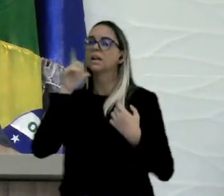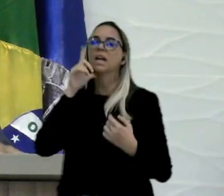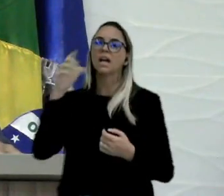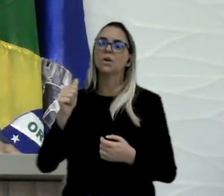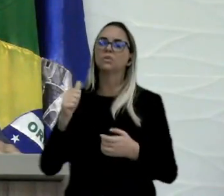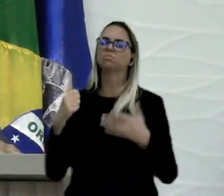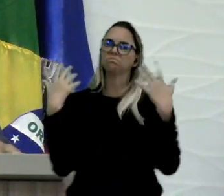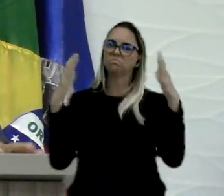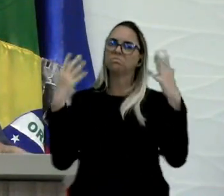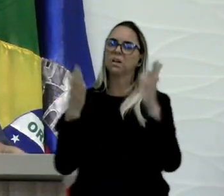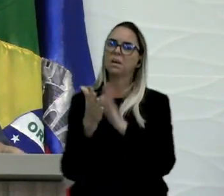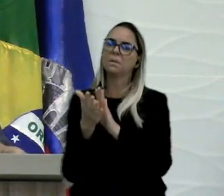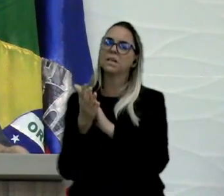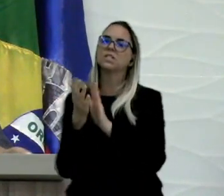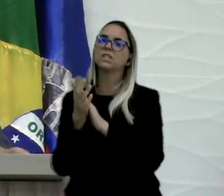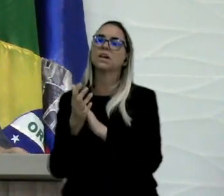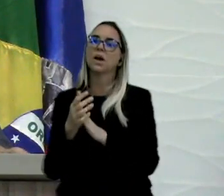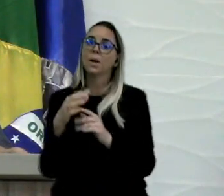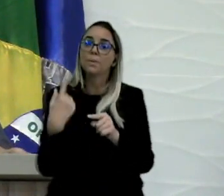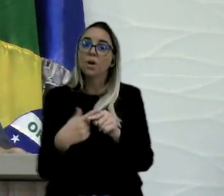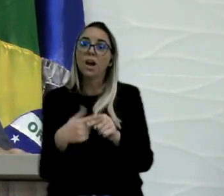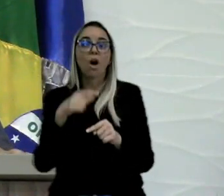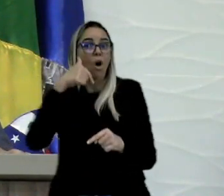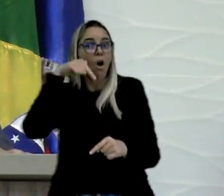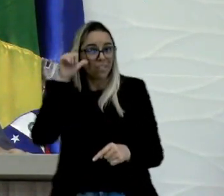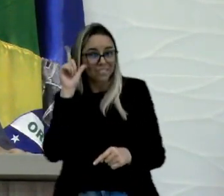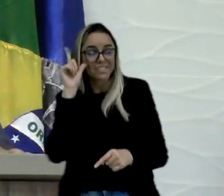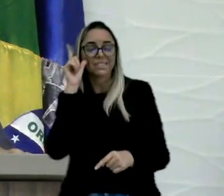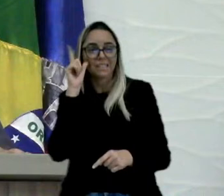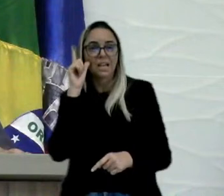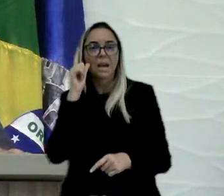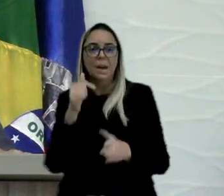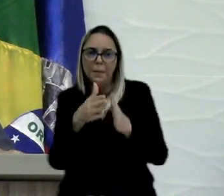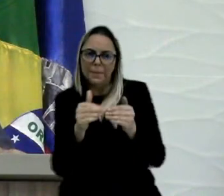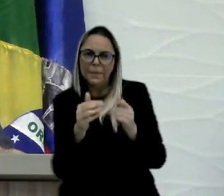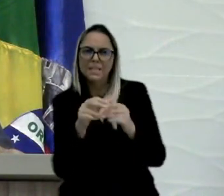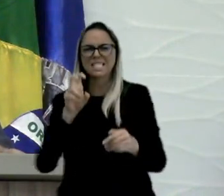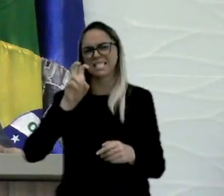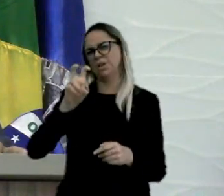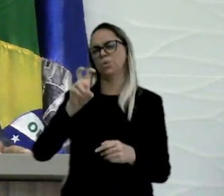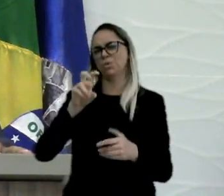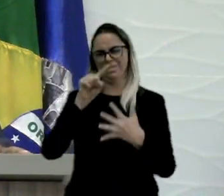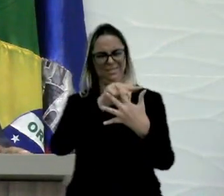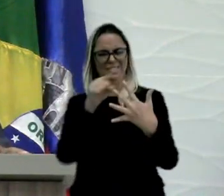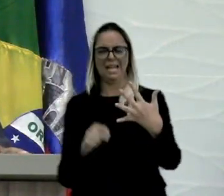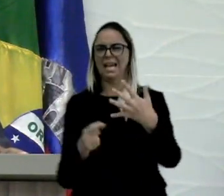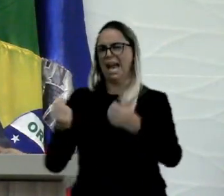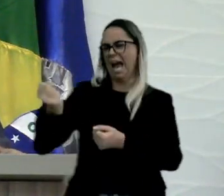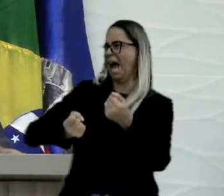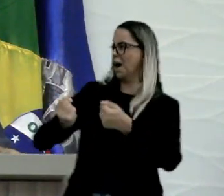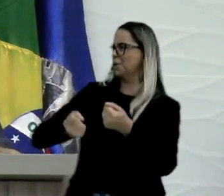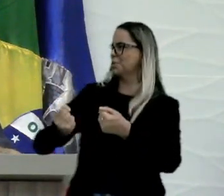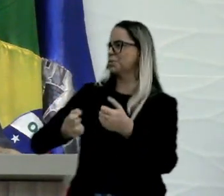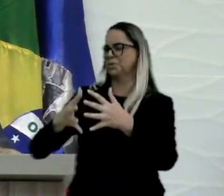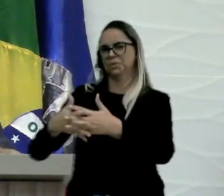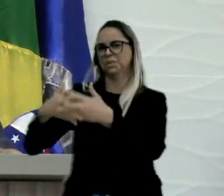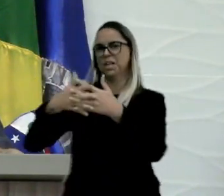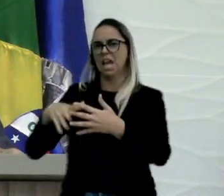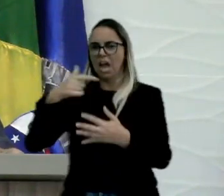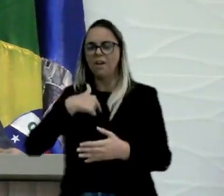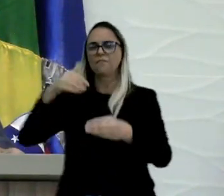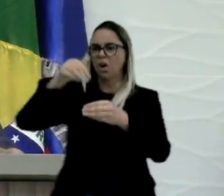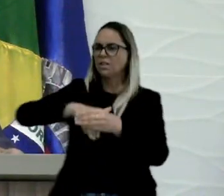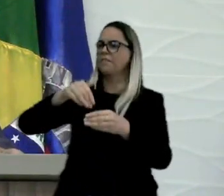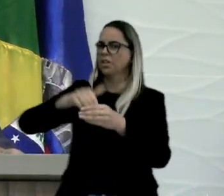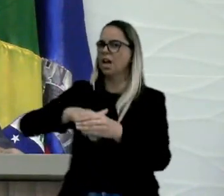parabéns porque só ontem me pediram cinco caminhão de água se eu pudesse ficar a tarde todinha votando nessa volta